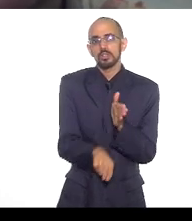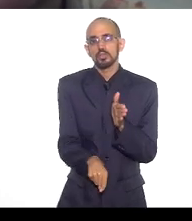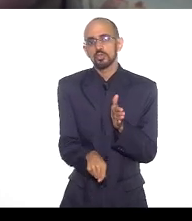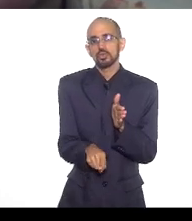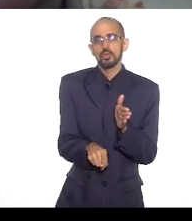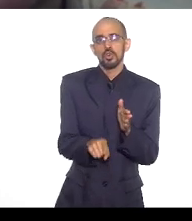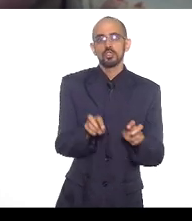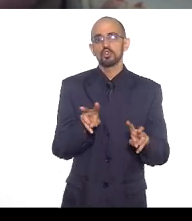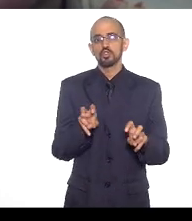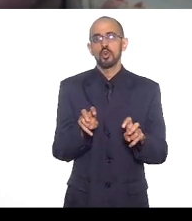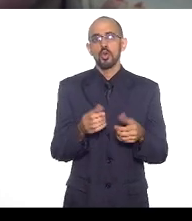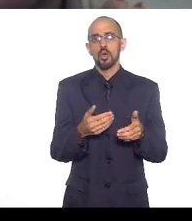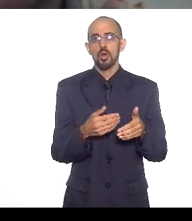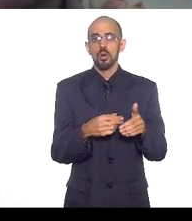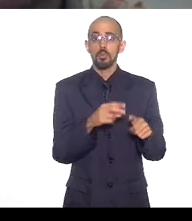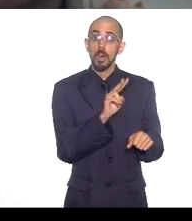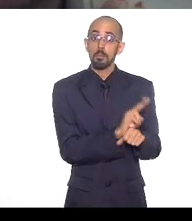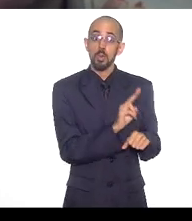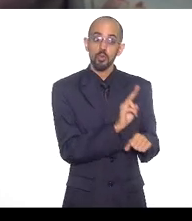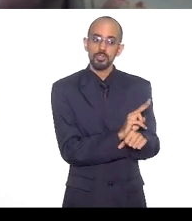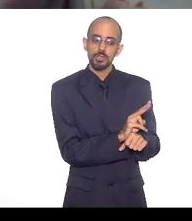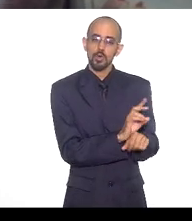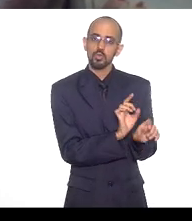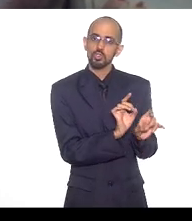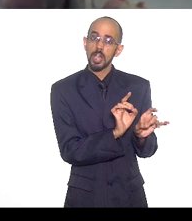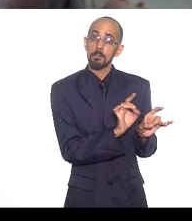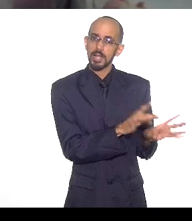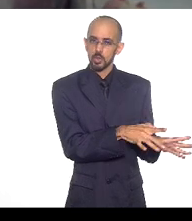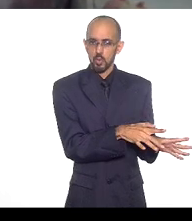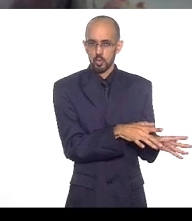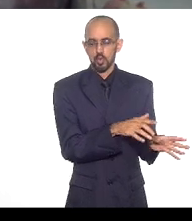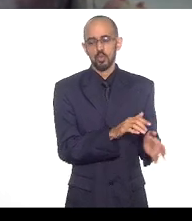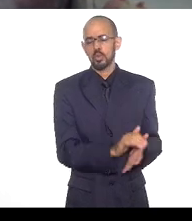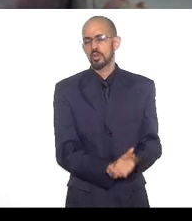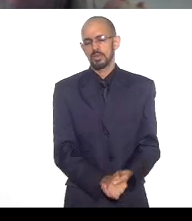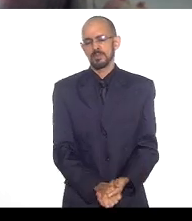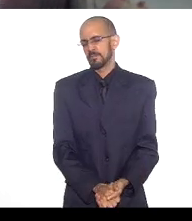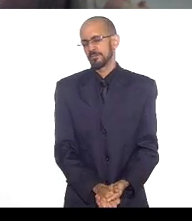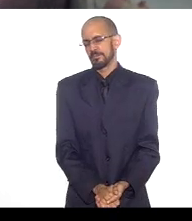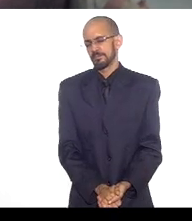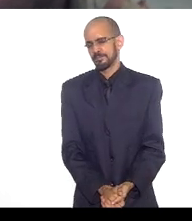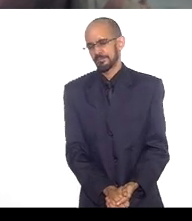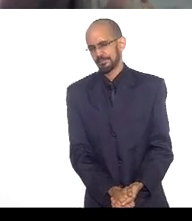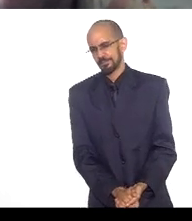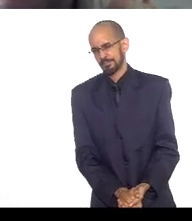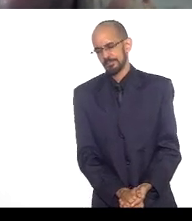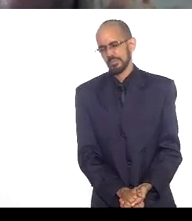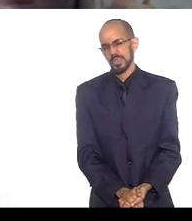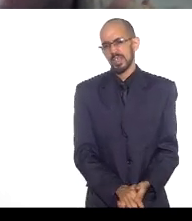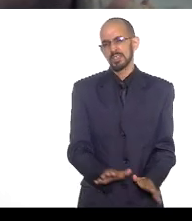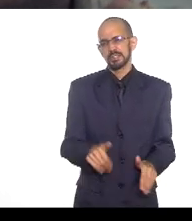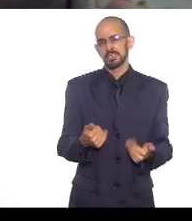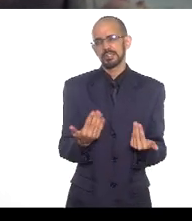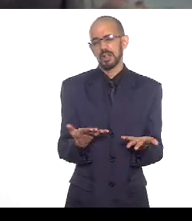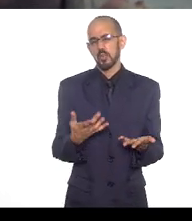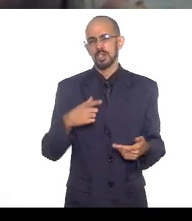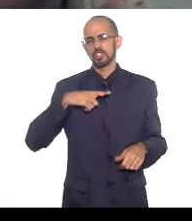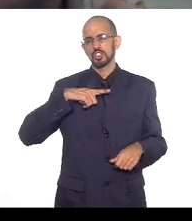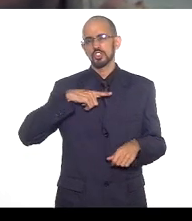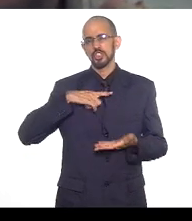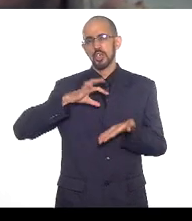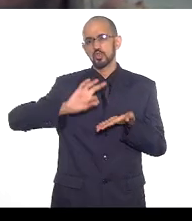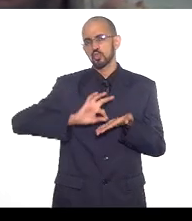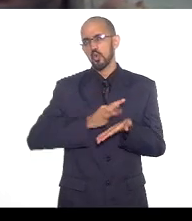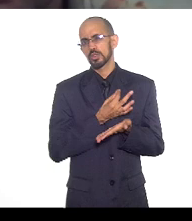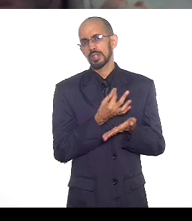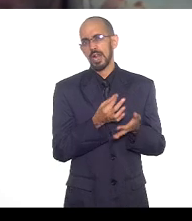a provisionamento de abandono, né? Então, temos aqui os contratos de